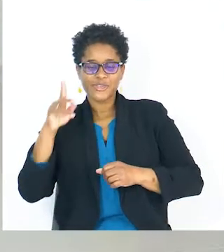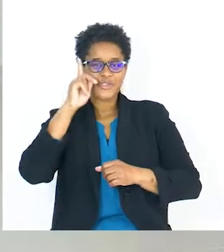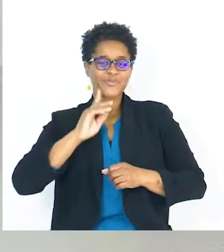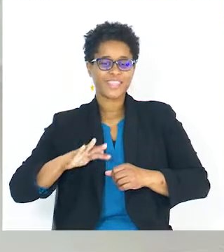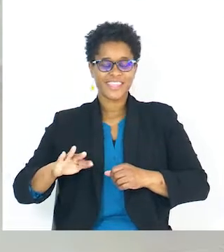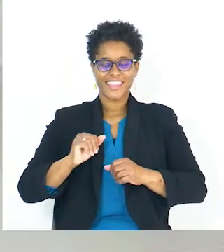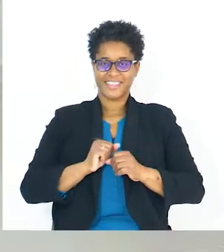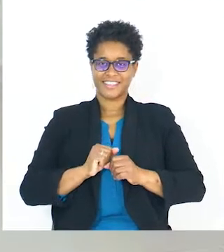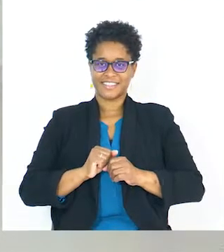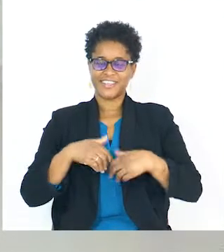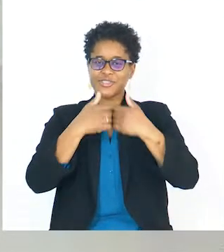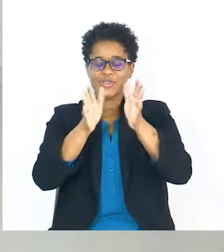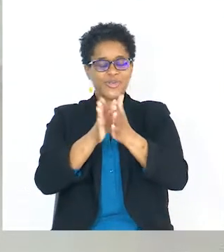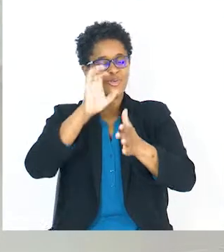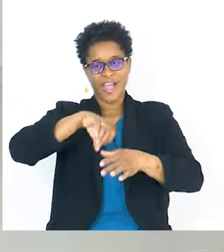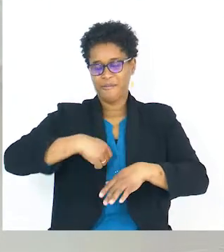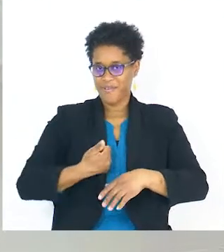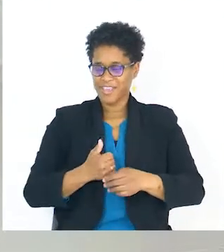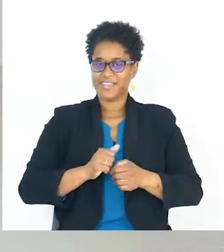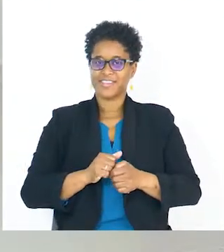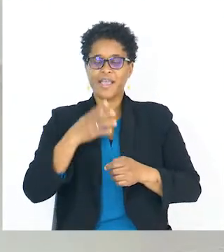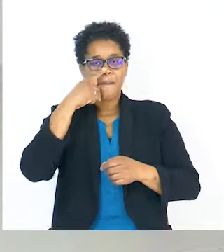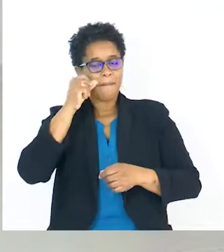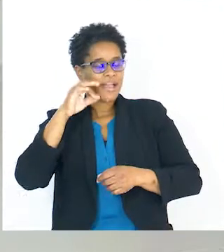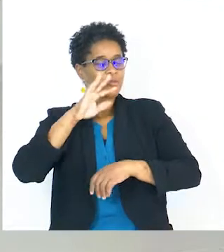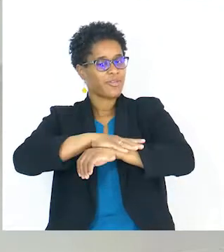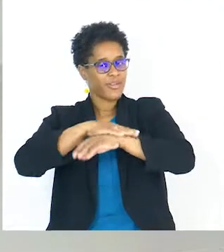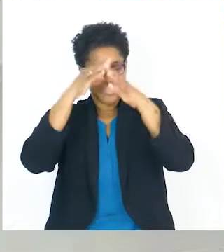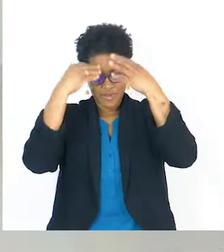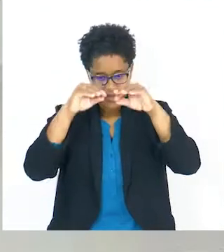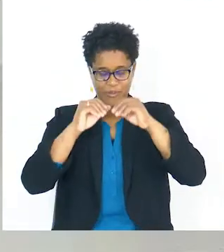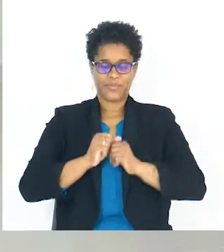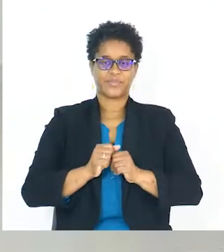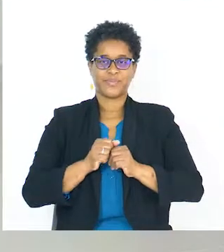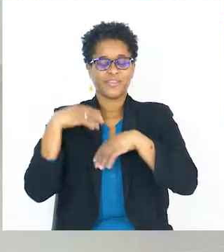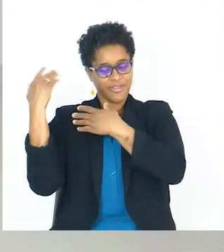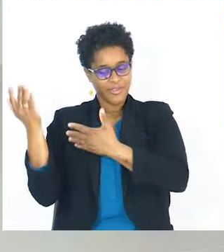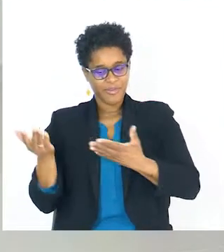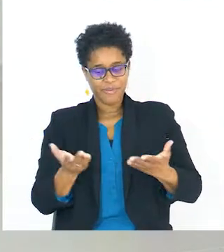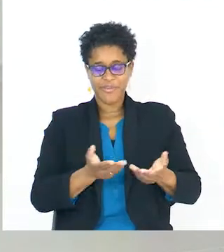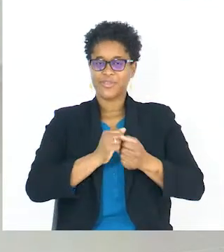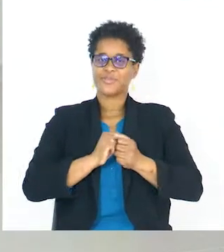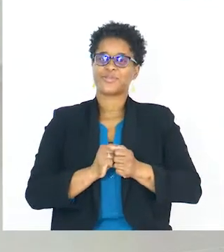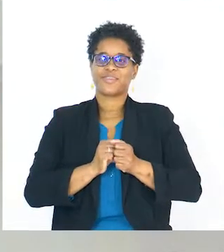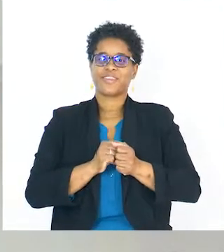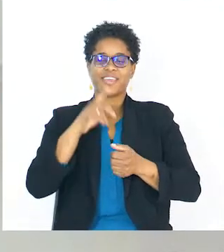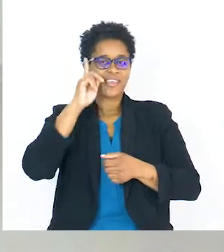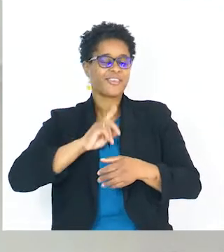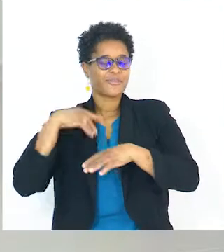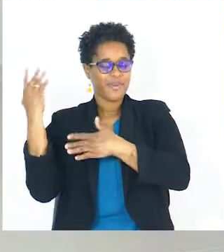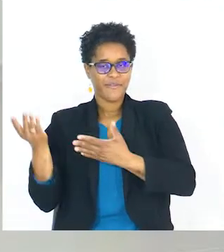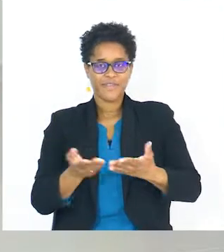meninos e meninas de todo Cabo Verde, pais encarregados de educação. Sejam bem-vindos